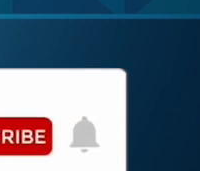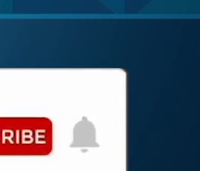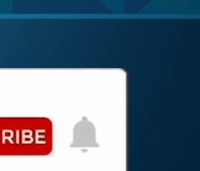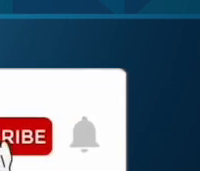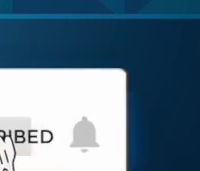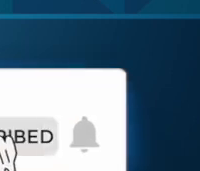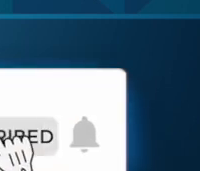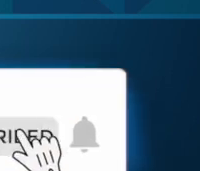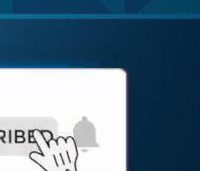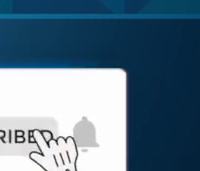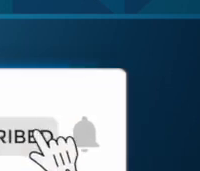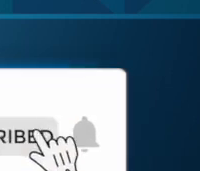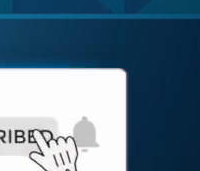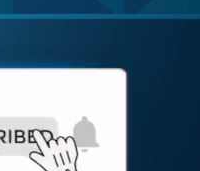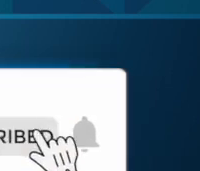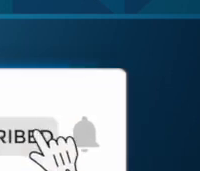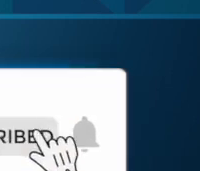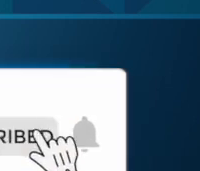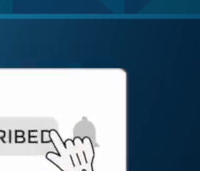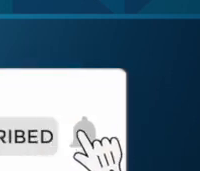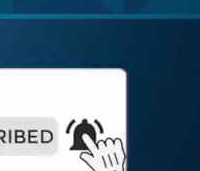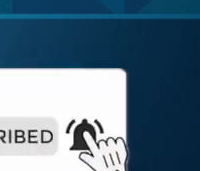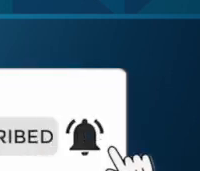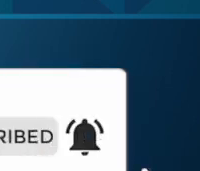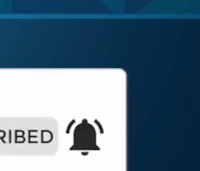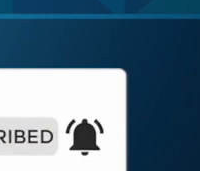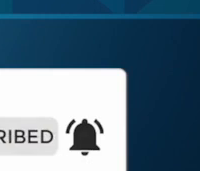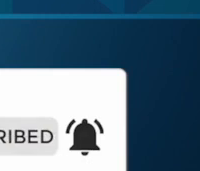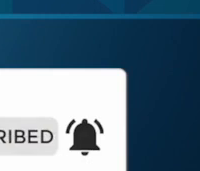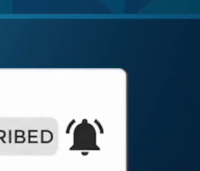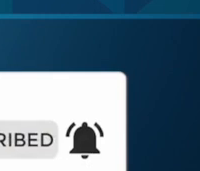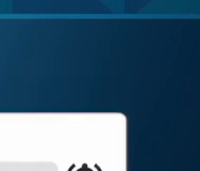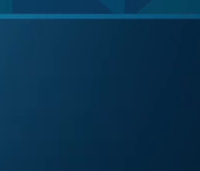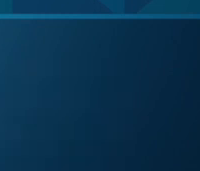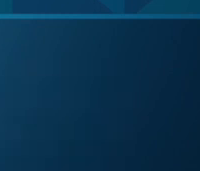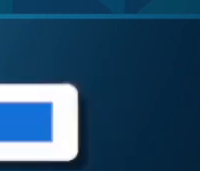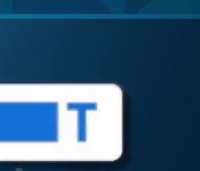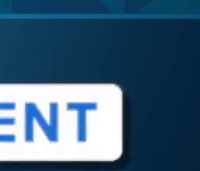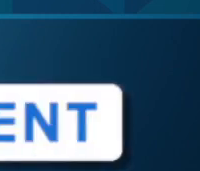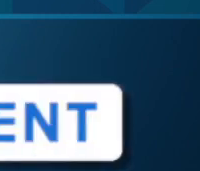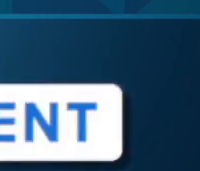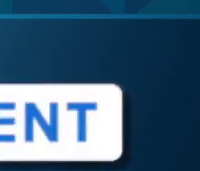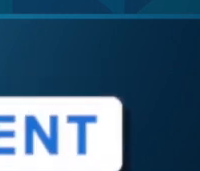haluha, inscreva e ha canal RTTL, hanehang botão notificação.